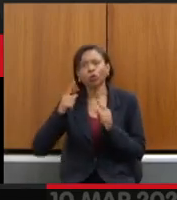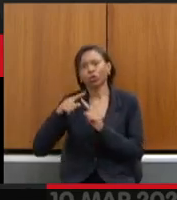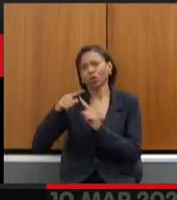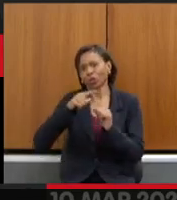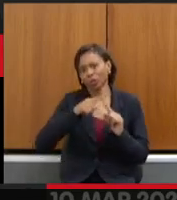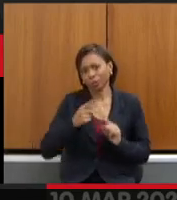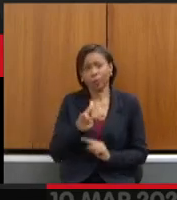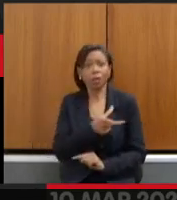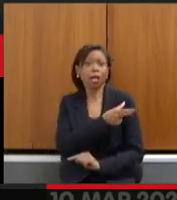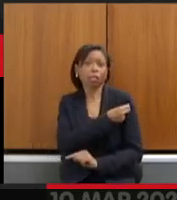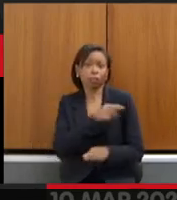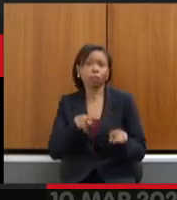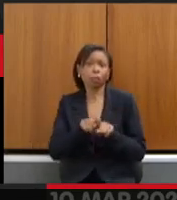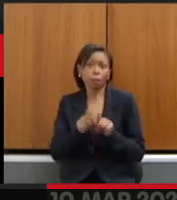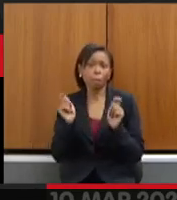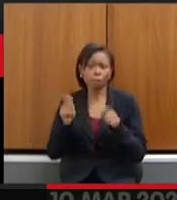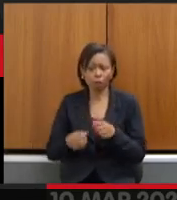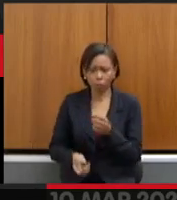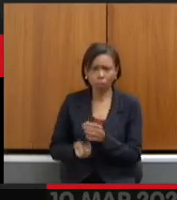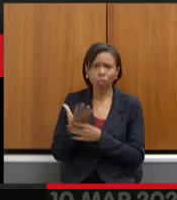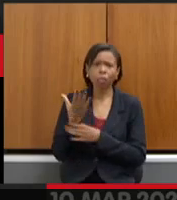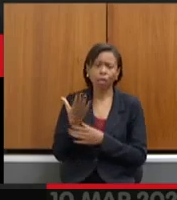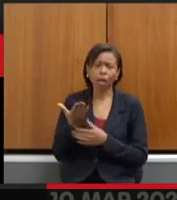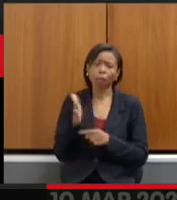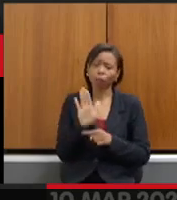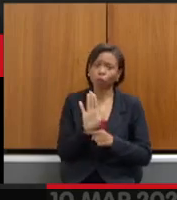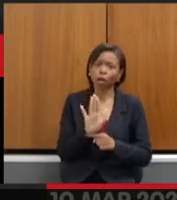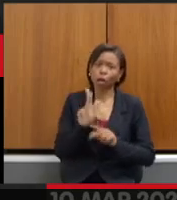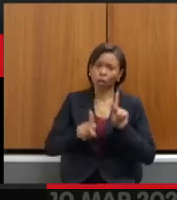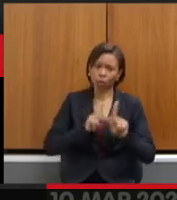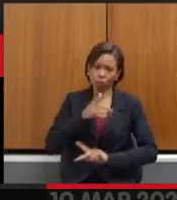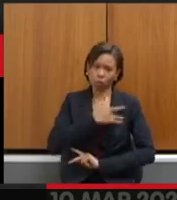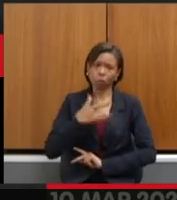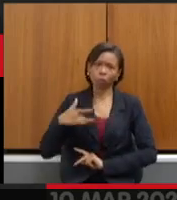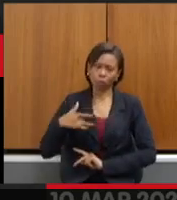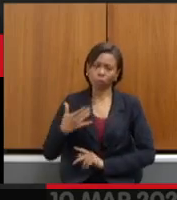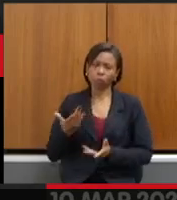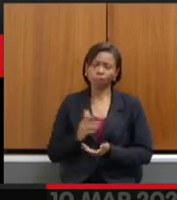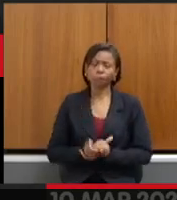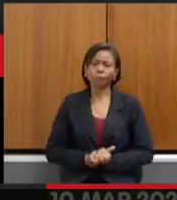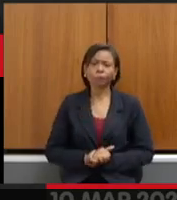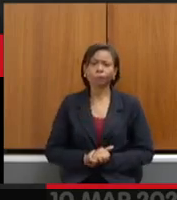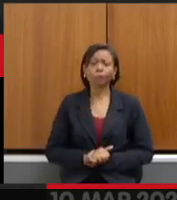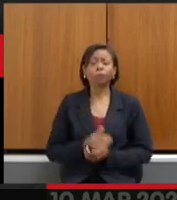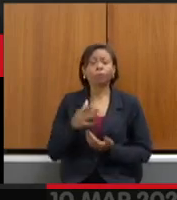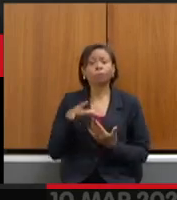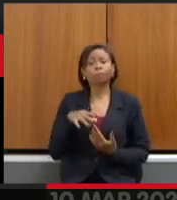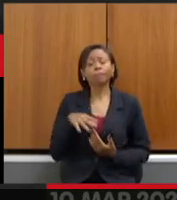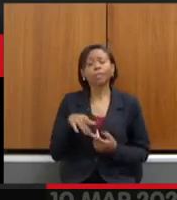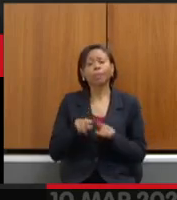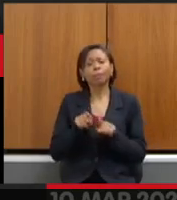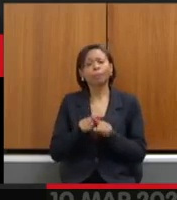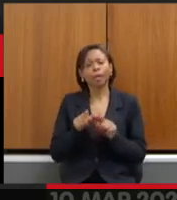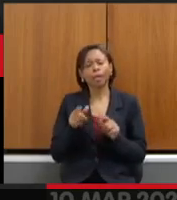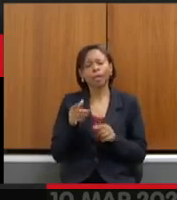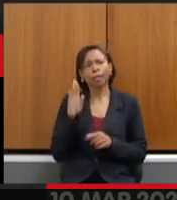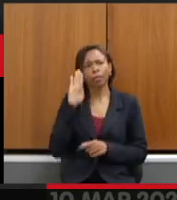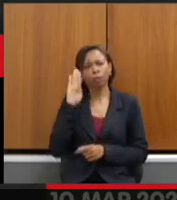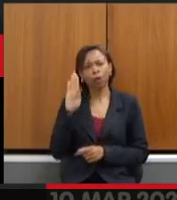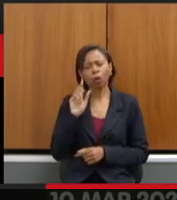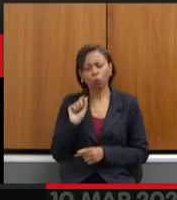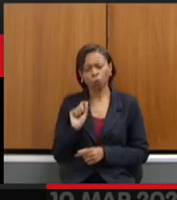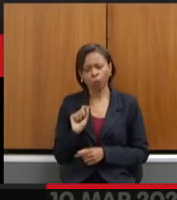é garantido aí também a saúde da nossa população taca secretário e esses